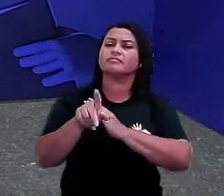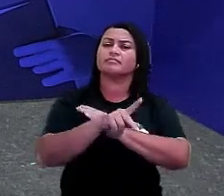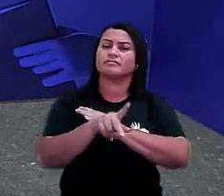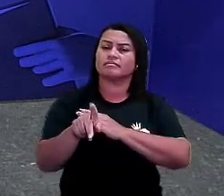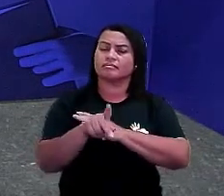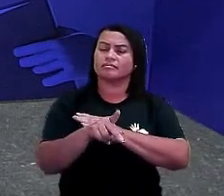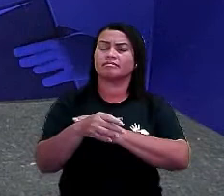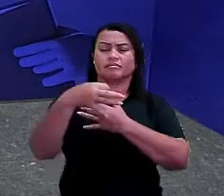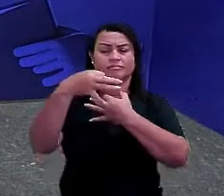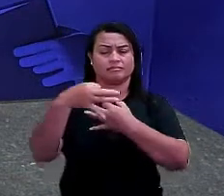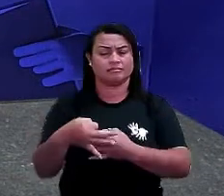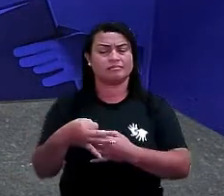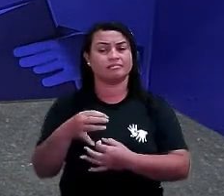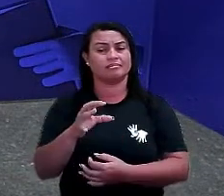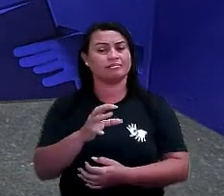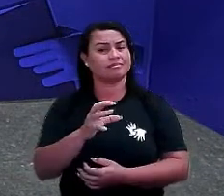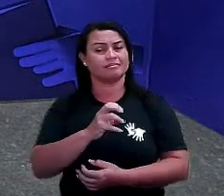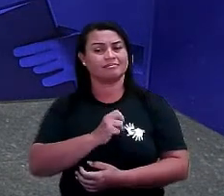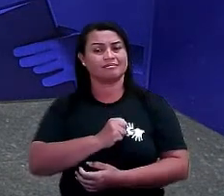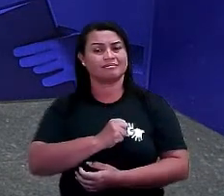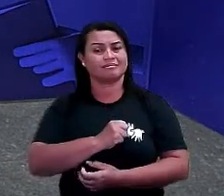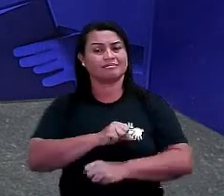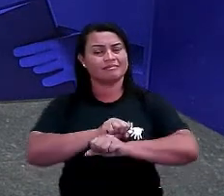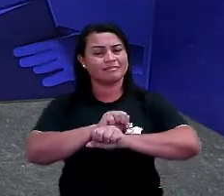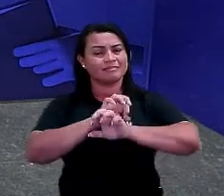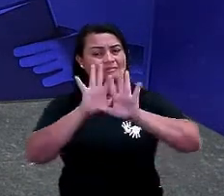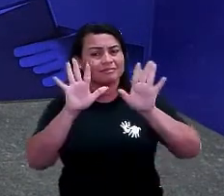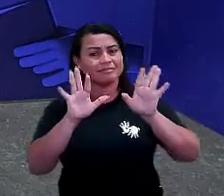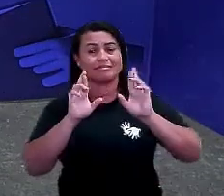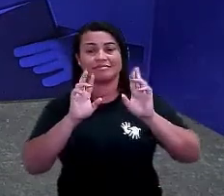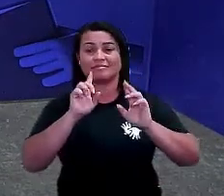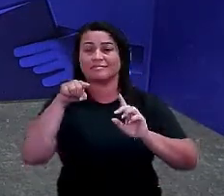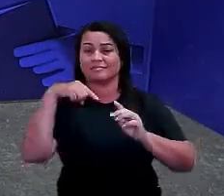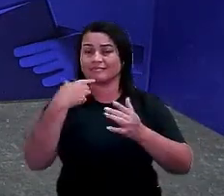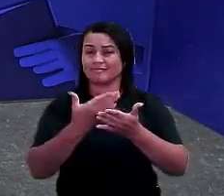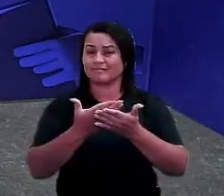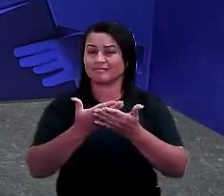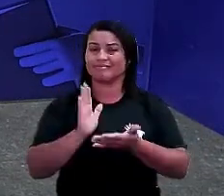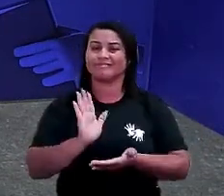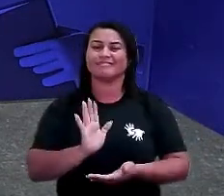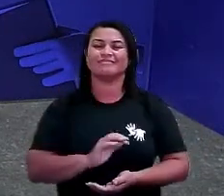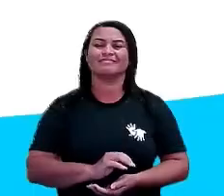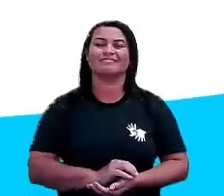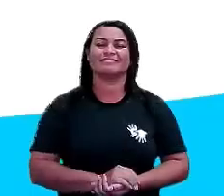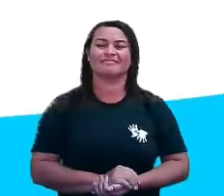que eu tenho certeza que ele vai adorar tirar a sua dúvida. E espero você na próxima aula.